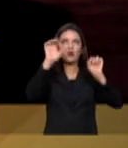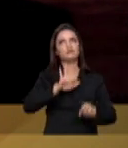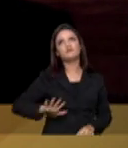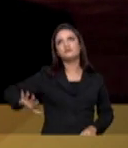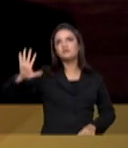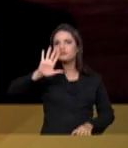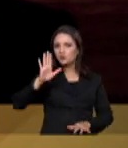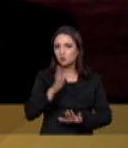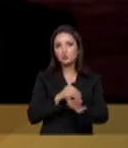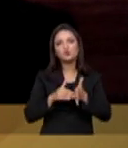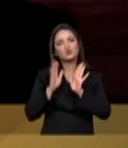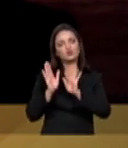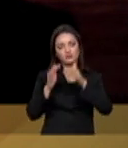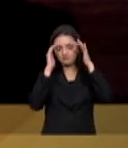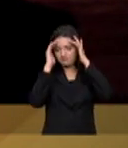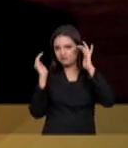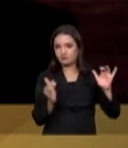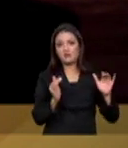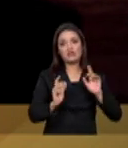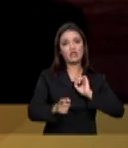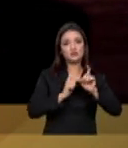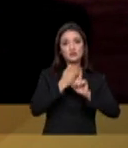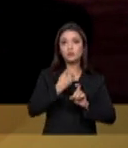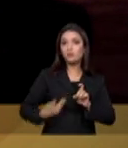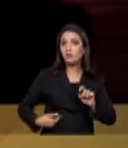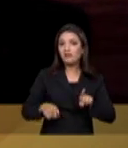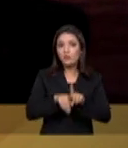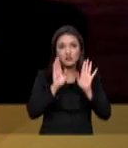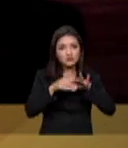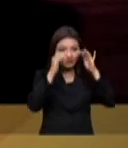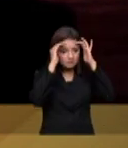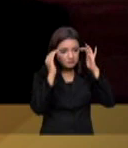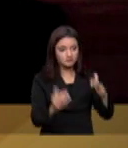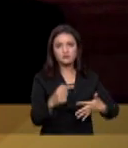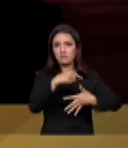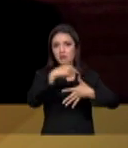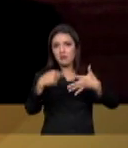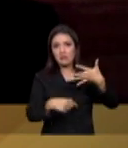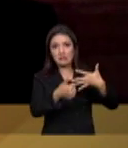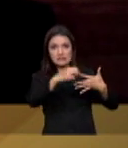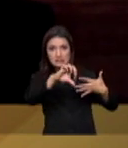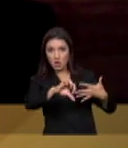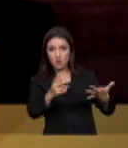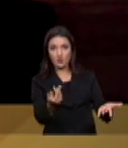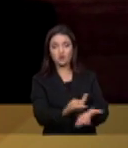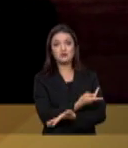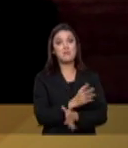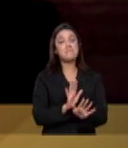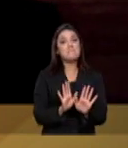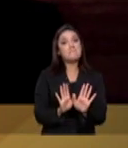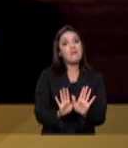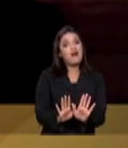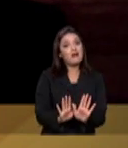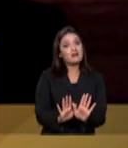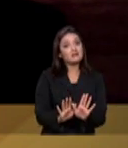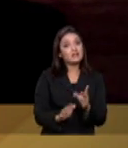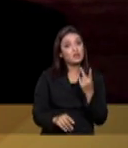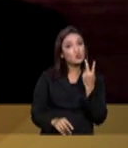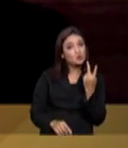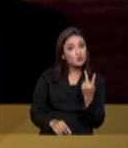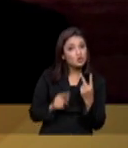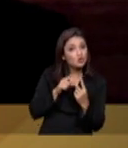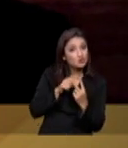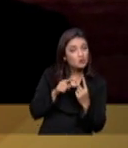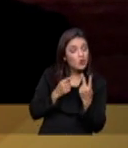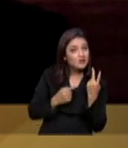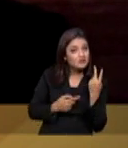sido internalizados pela administração pública no entan to duas razões levaram